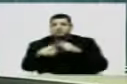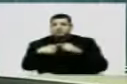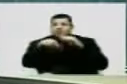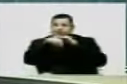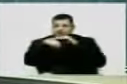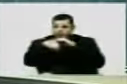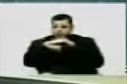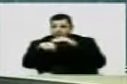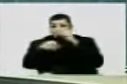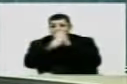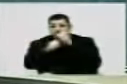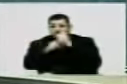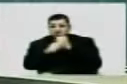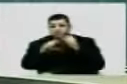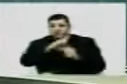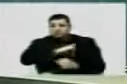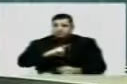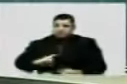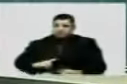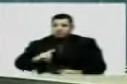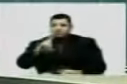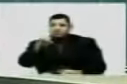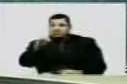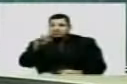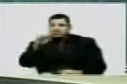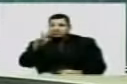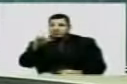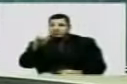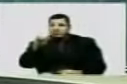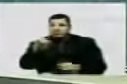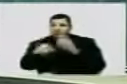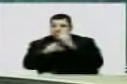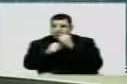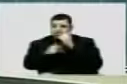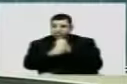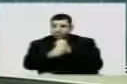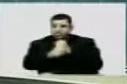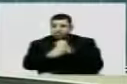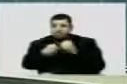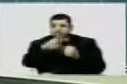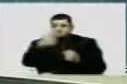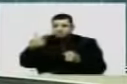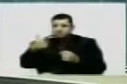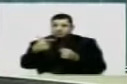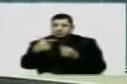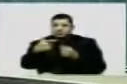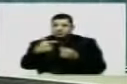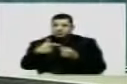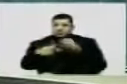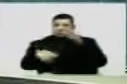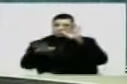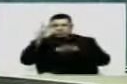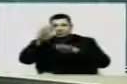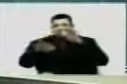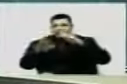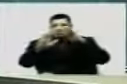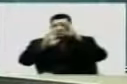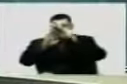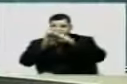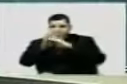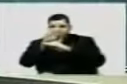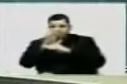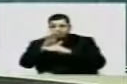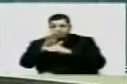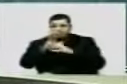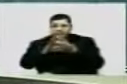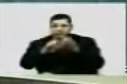para a discussão orçamentária, deputado Davi Almeida. No orçamento 2013, a previsão de